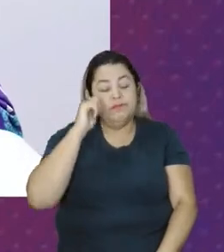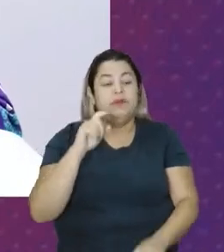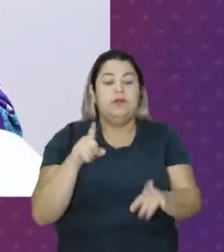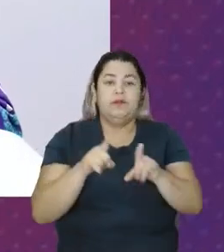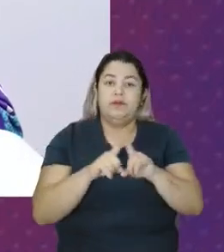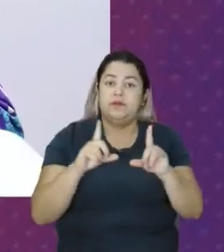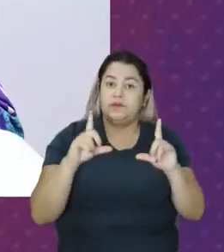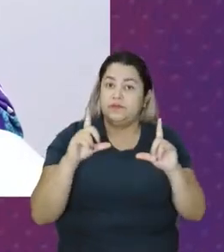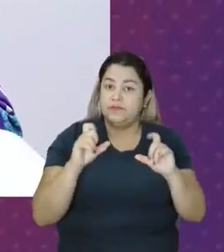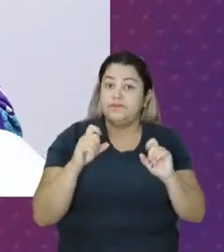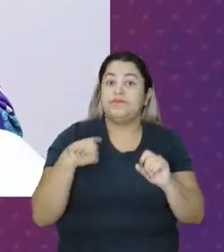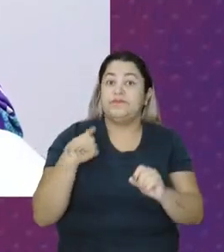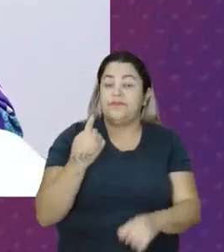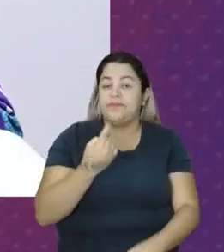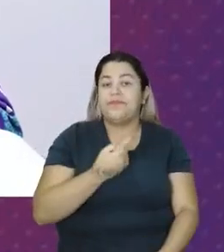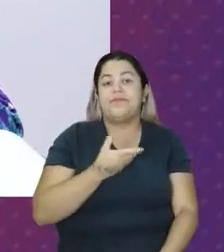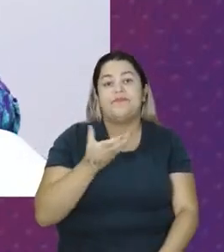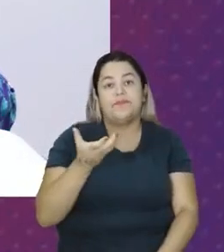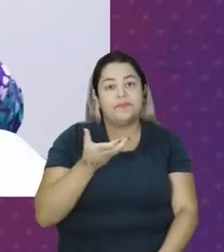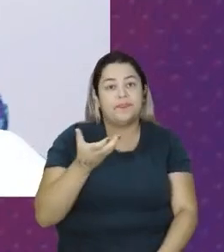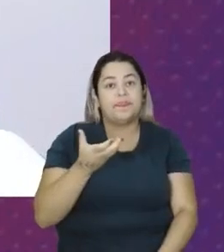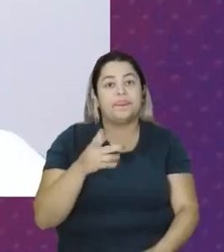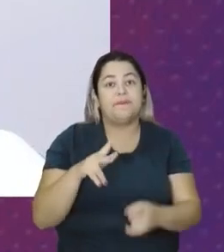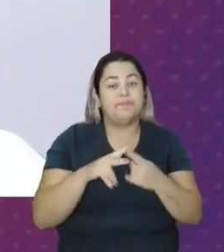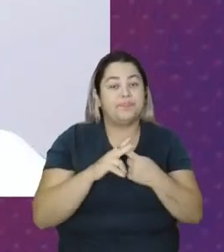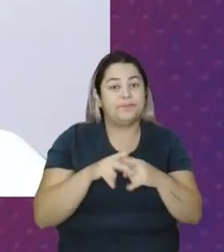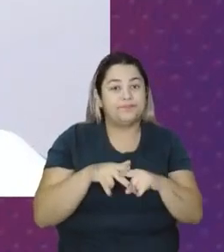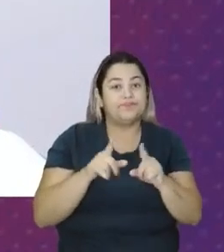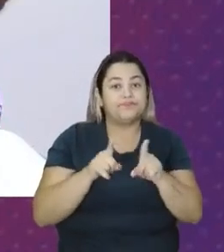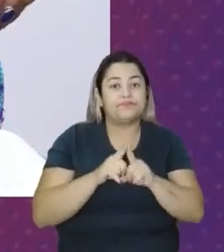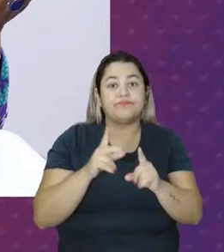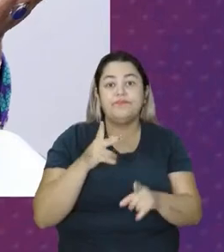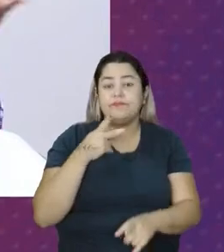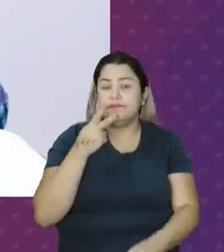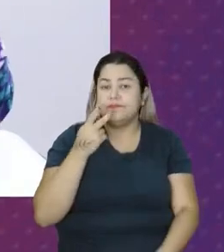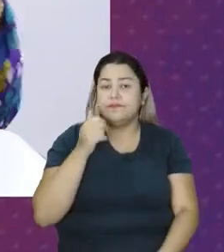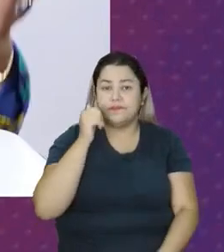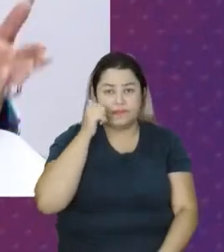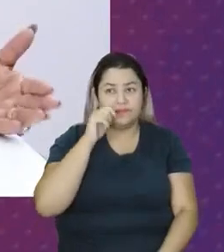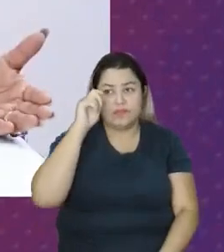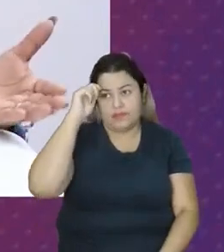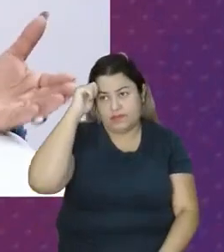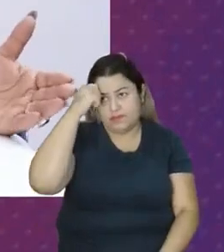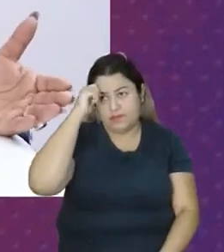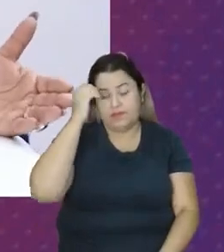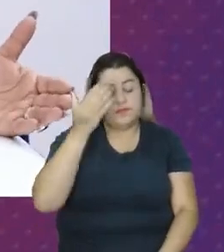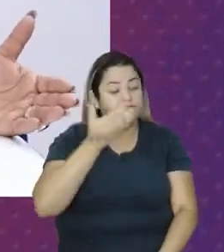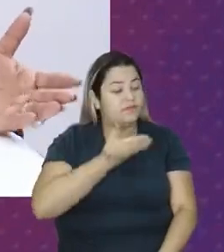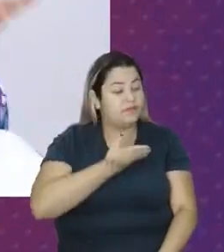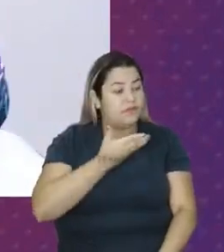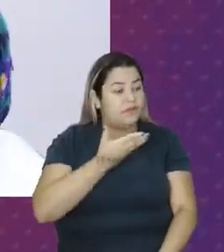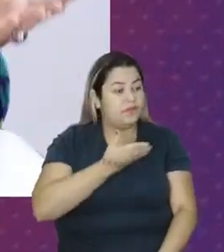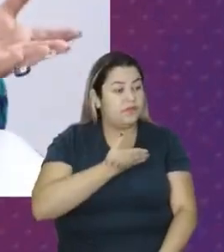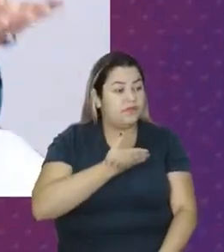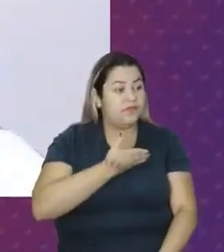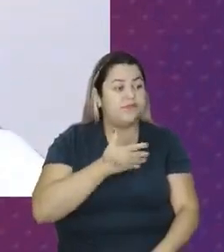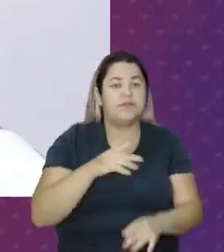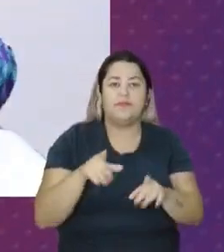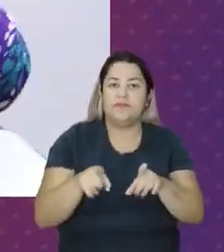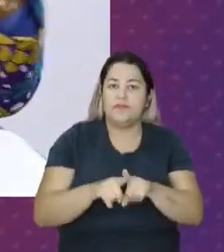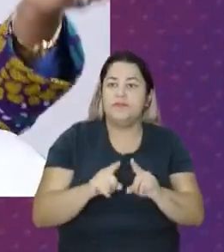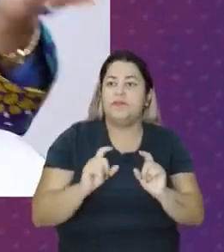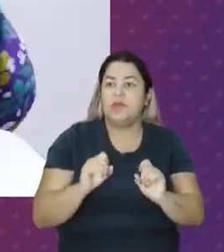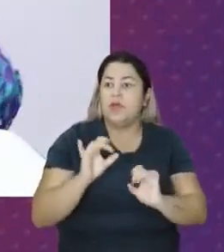que nós queremos alterar, né? E eu digo especialmente de mulheres negras, porque vocês, minhas companheiras e os companheiros,